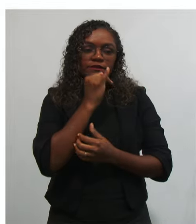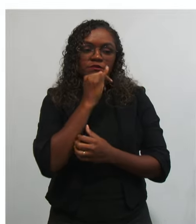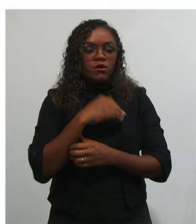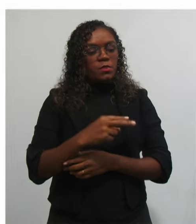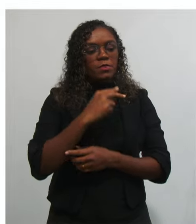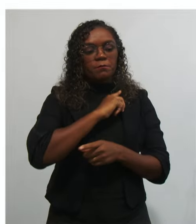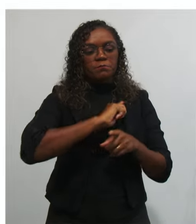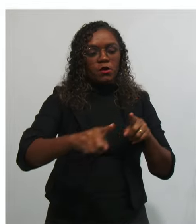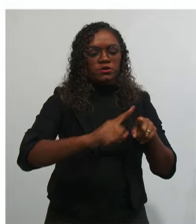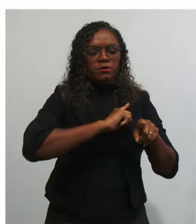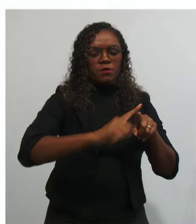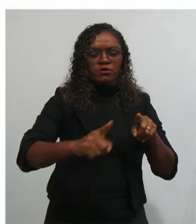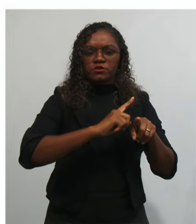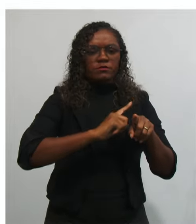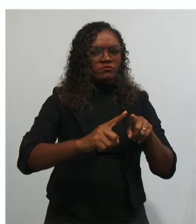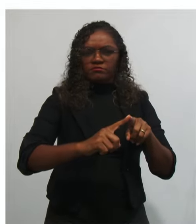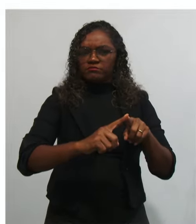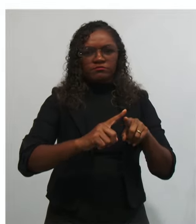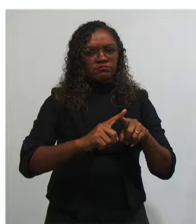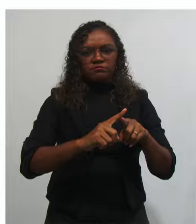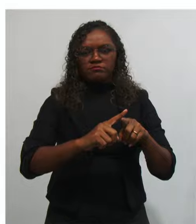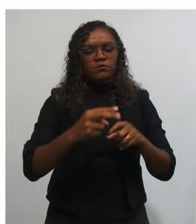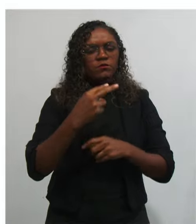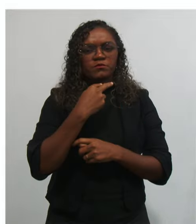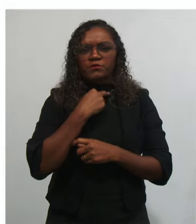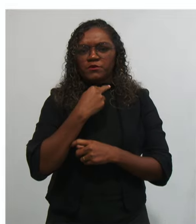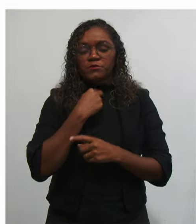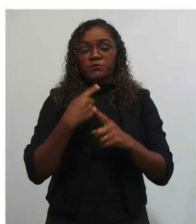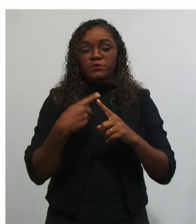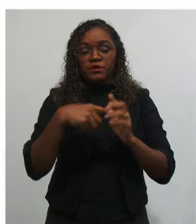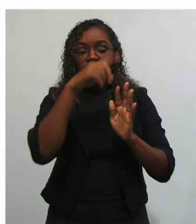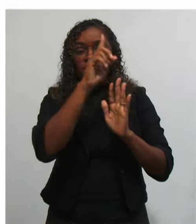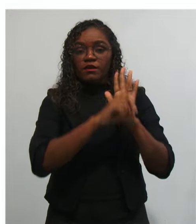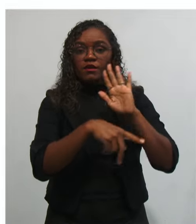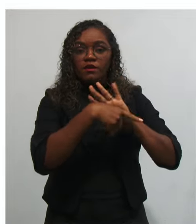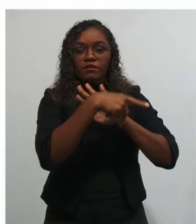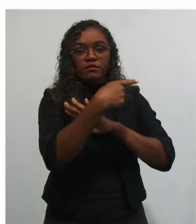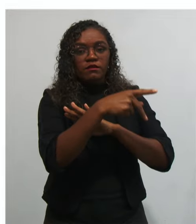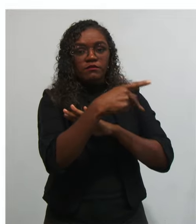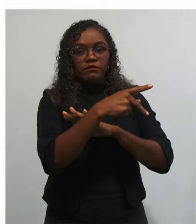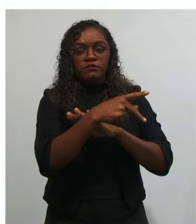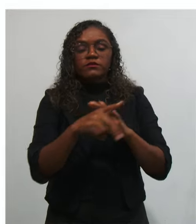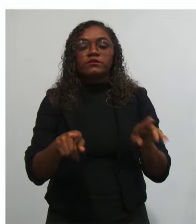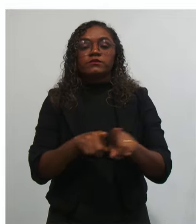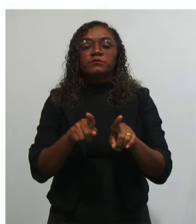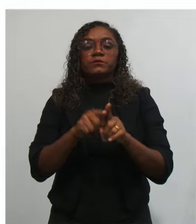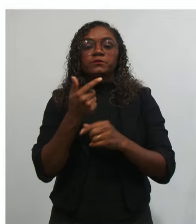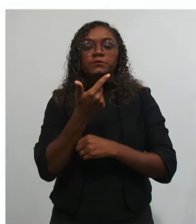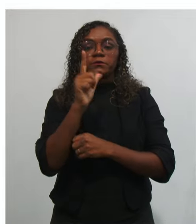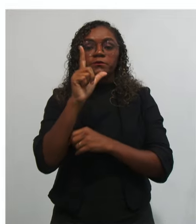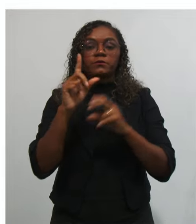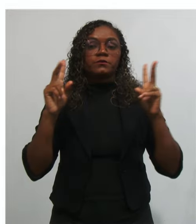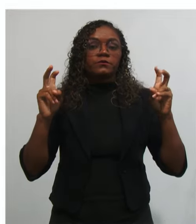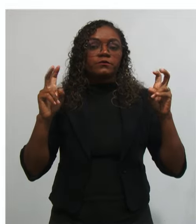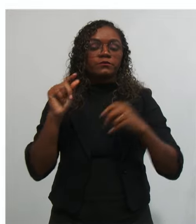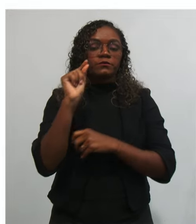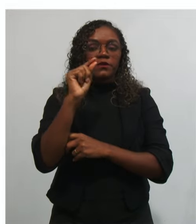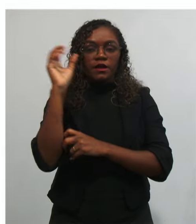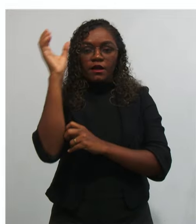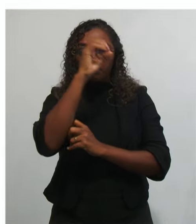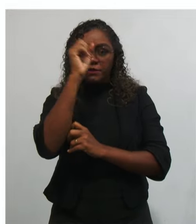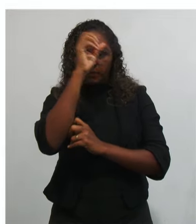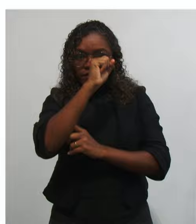isso ou não pode aquilo sendo que isto é um direito para ela outra questão que aprender o que